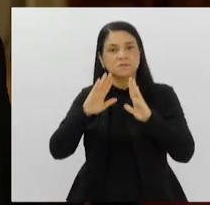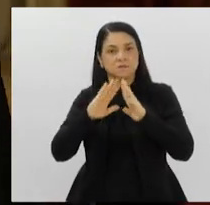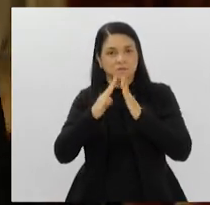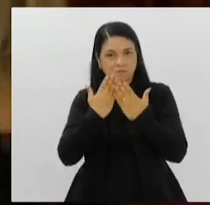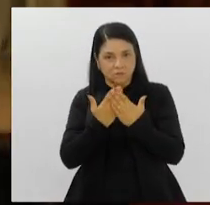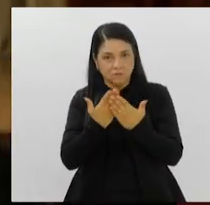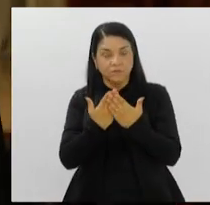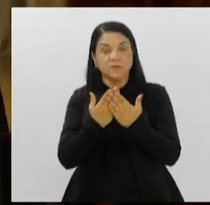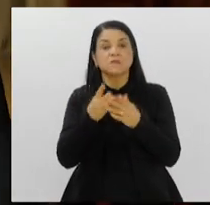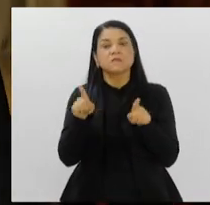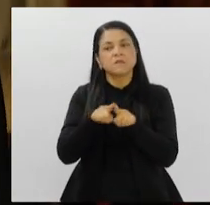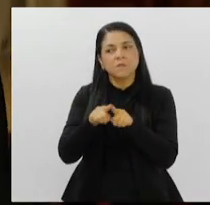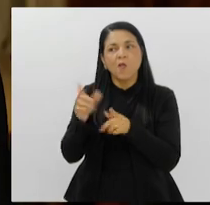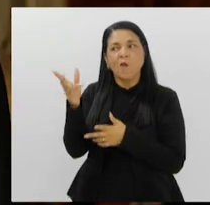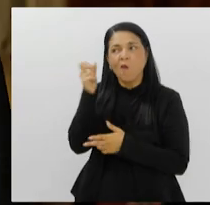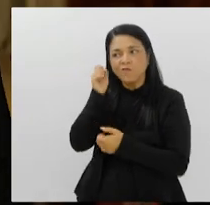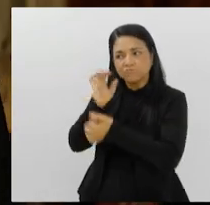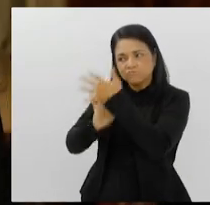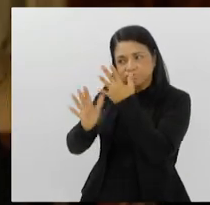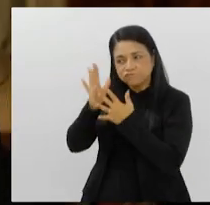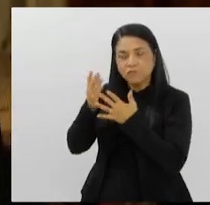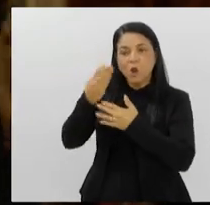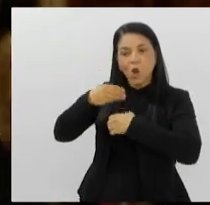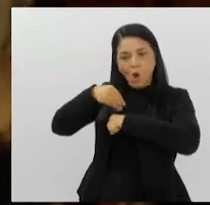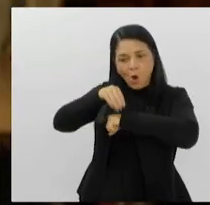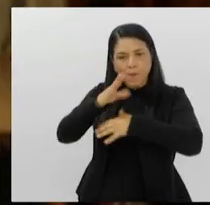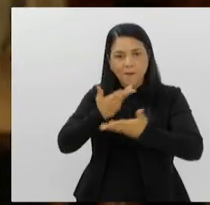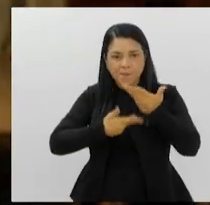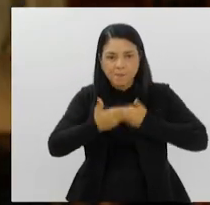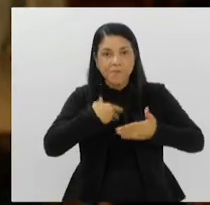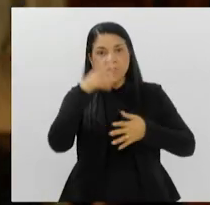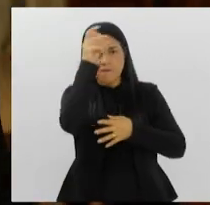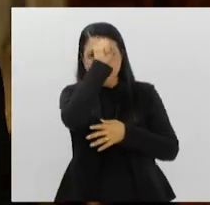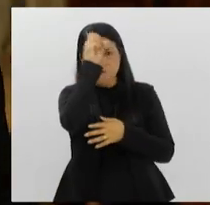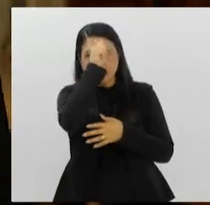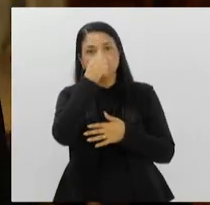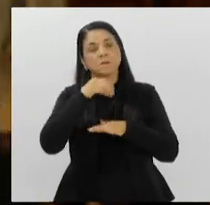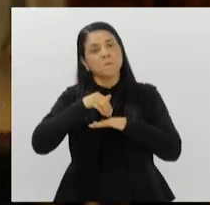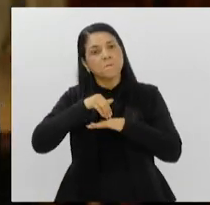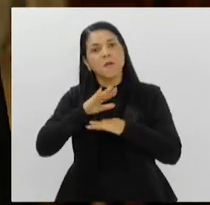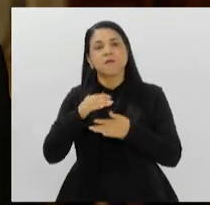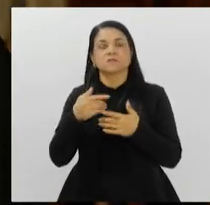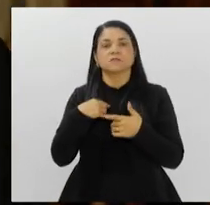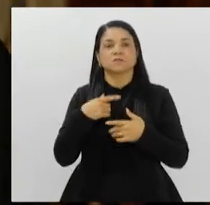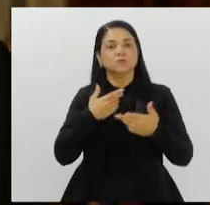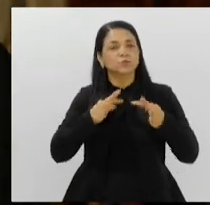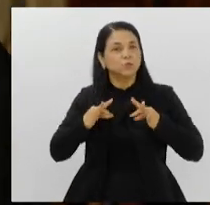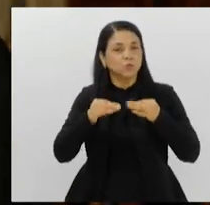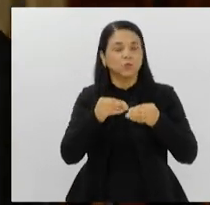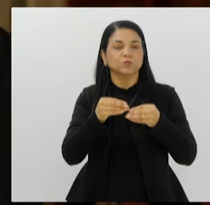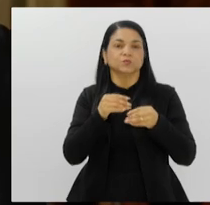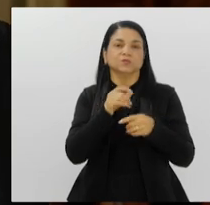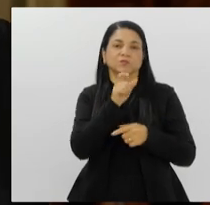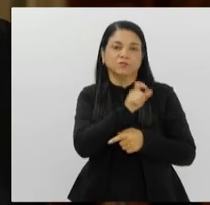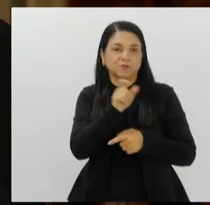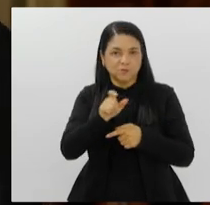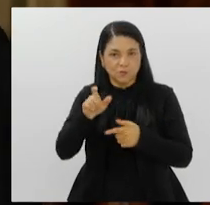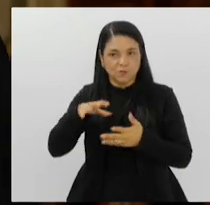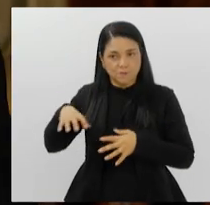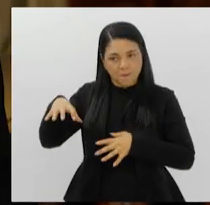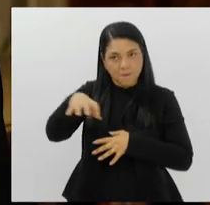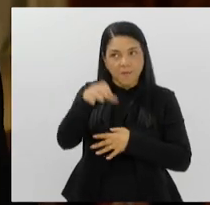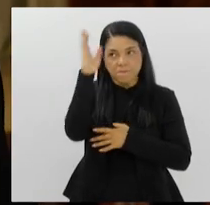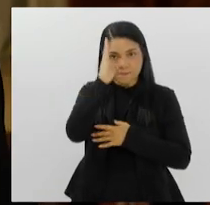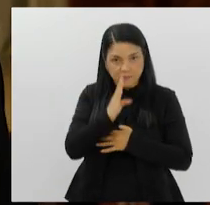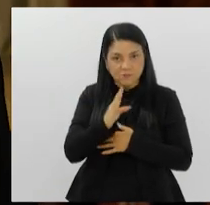também ouvindo, compartilhando e aprendendo cada vez mais com todos os entes federados. Você falou que o